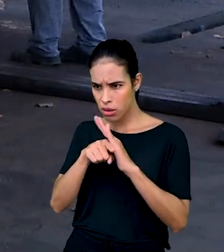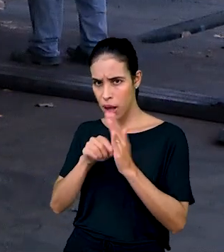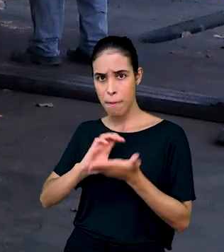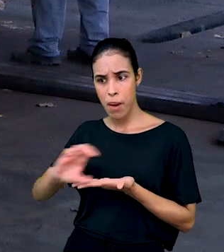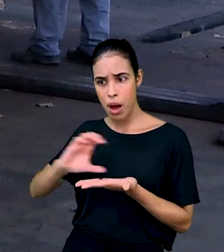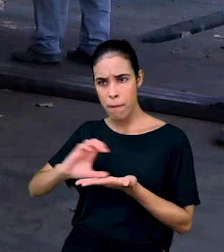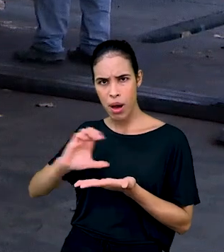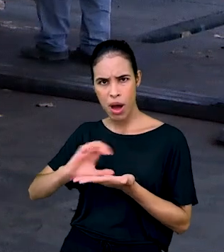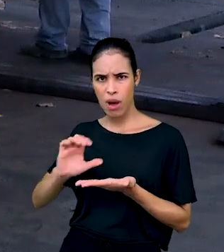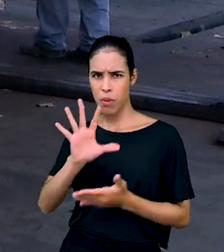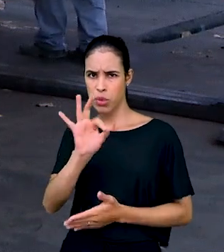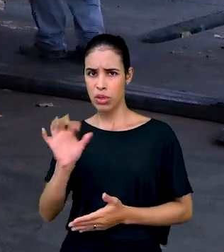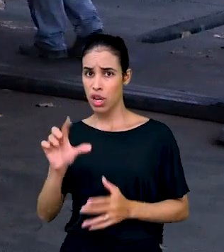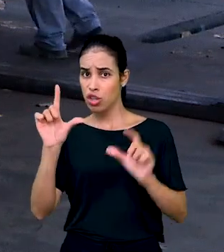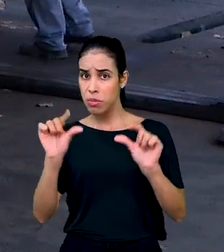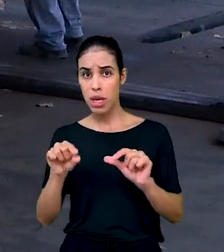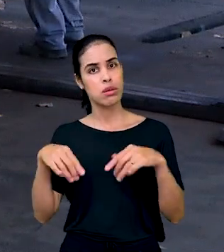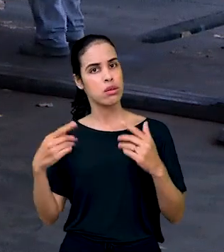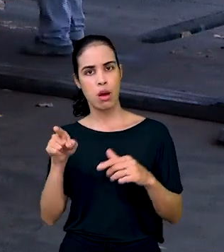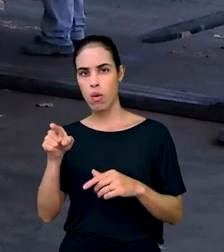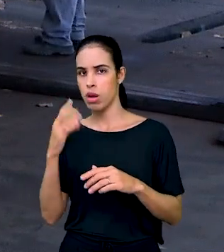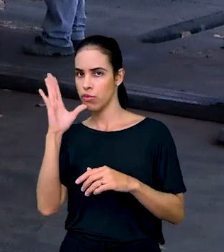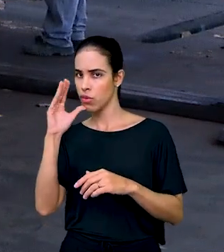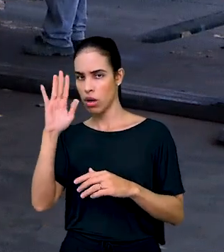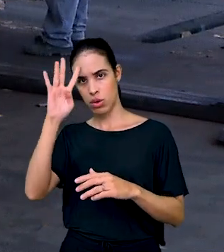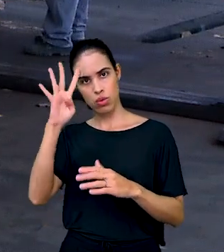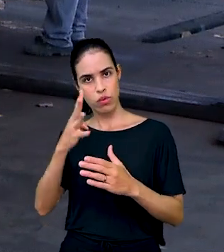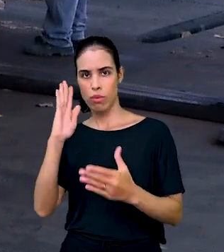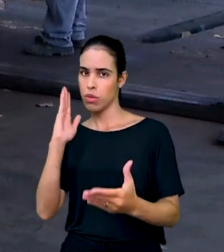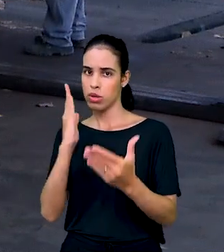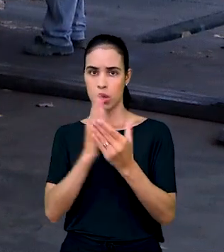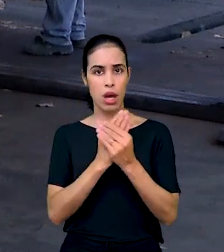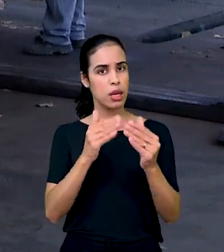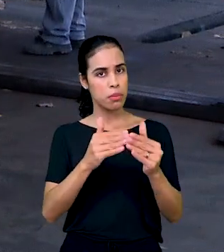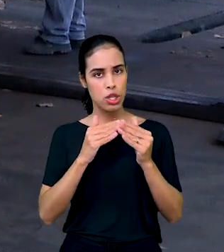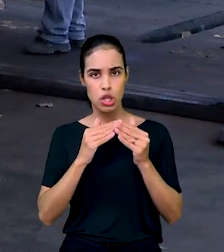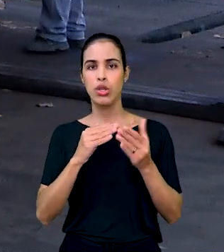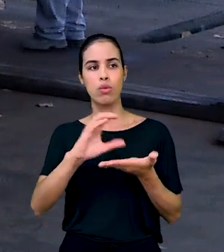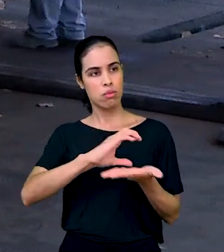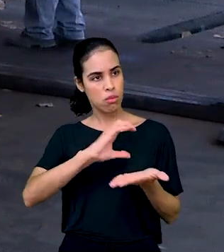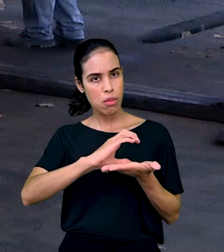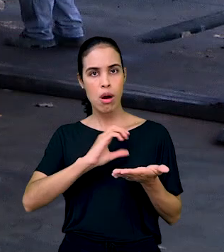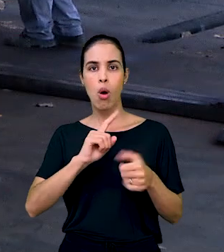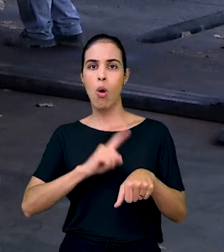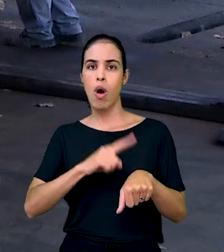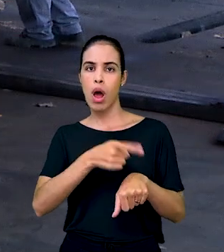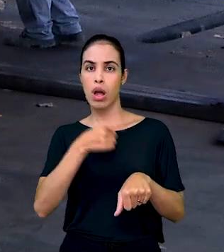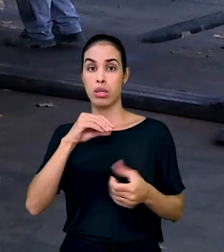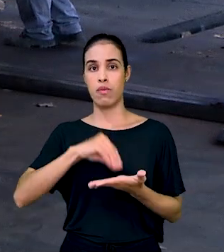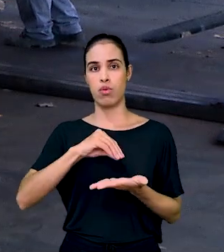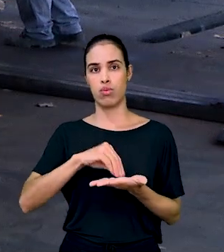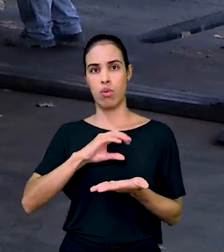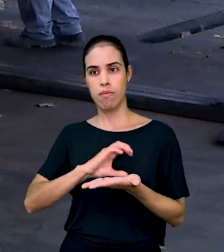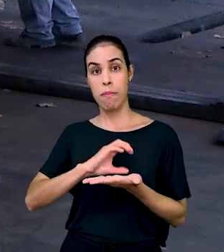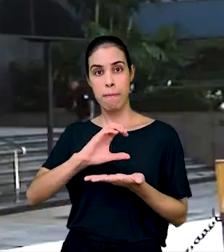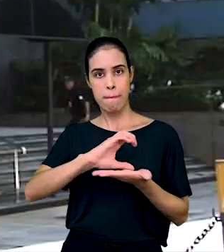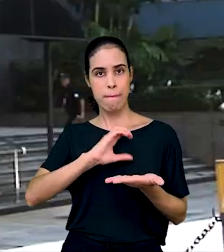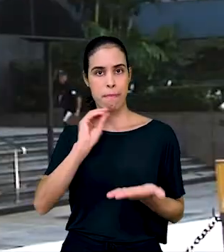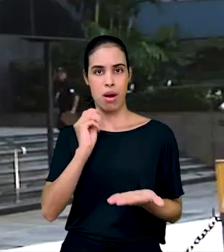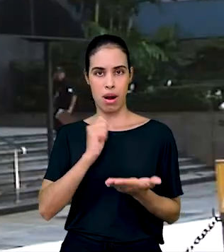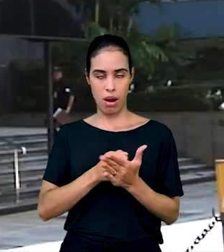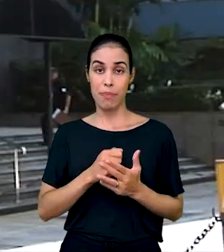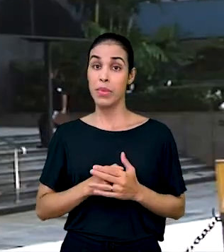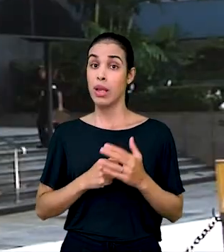médio. Por isso, o operador pediu a rescisão indireta do contrato de trabalho e ainda solicitou o pagamento de horas extras não pagas.